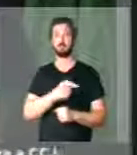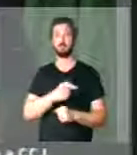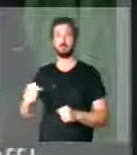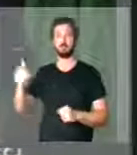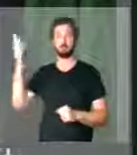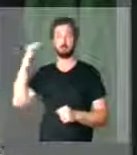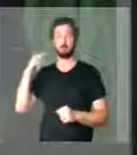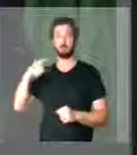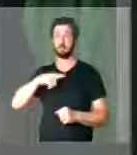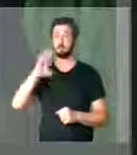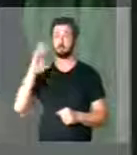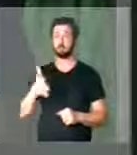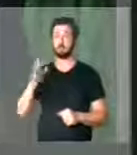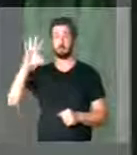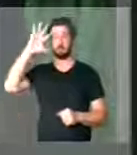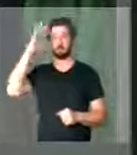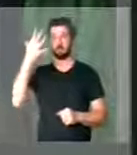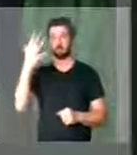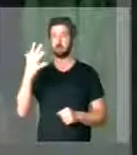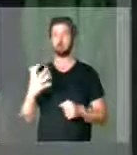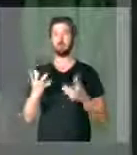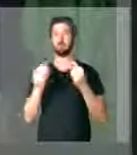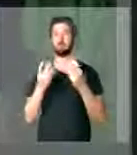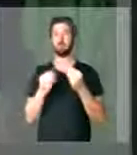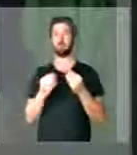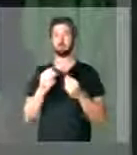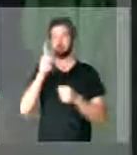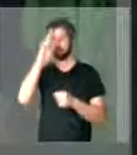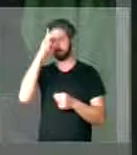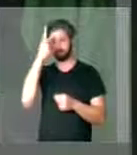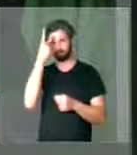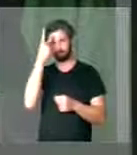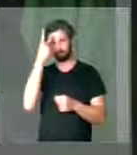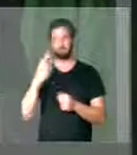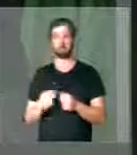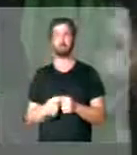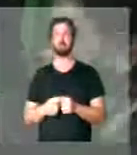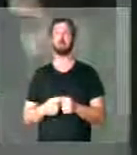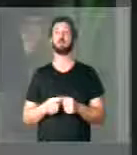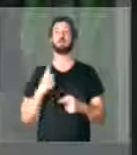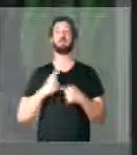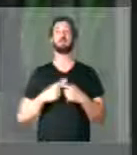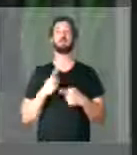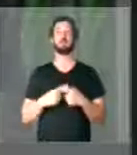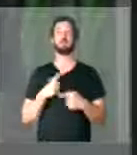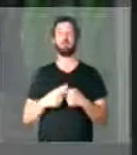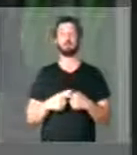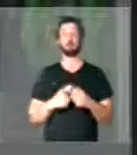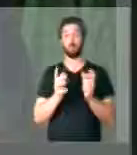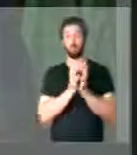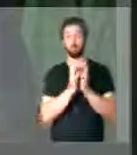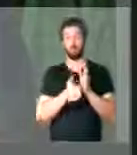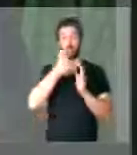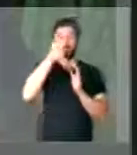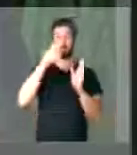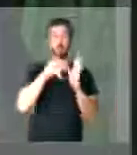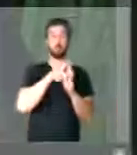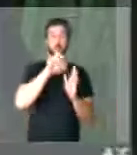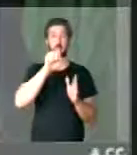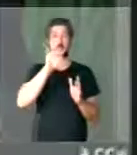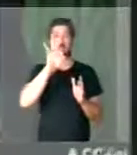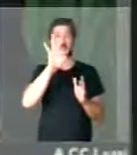passada já tivemos uma decisão absolutamente equivocada na qual a primeira turma do supremo tribunal